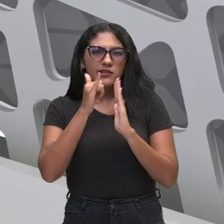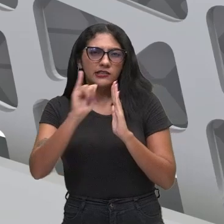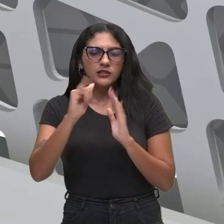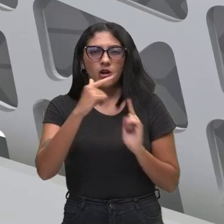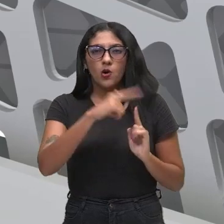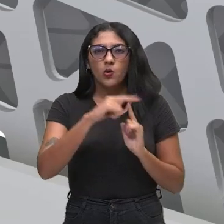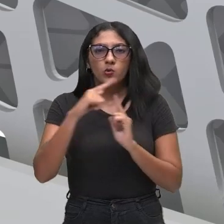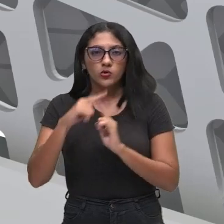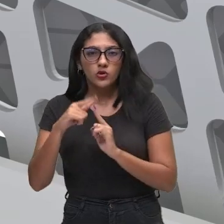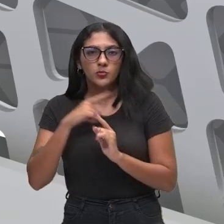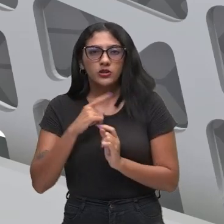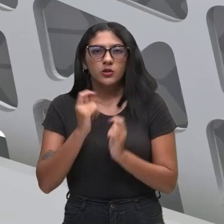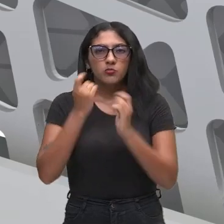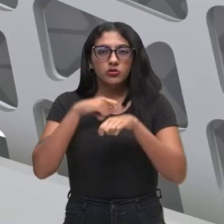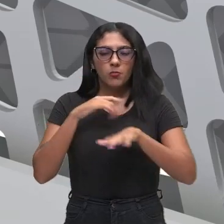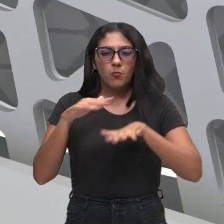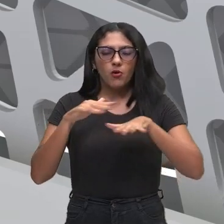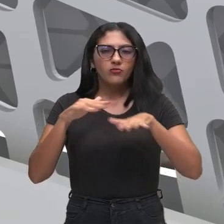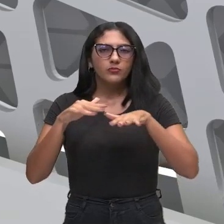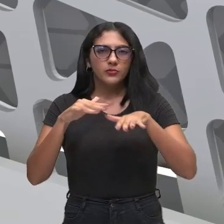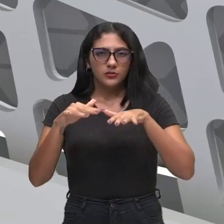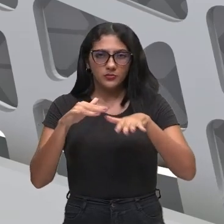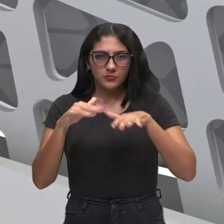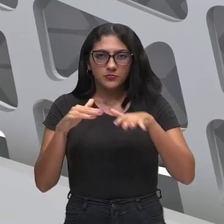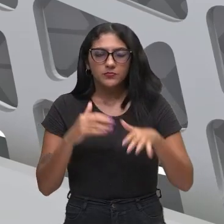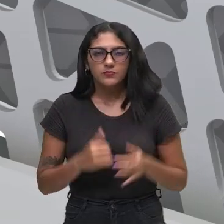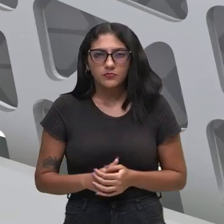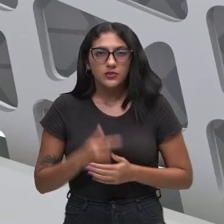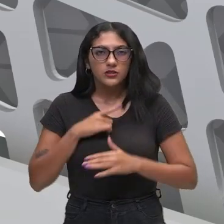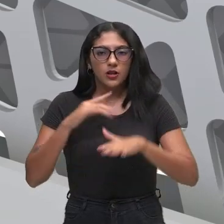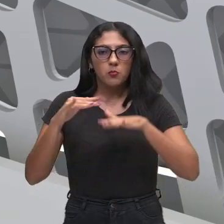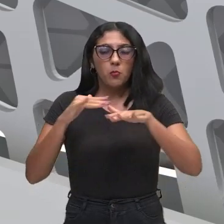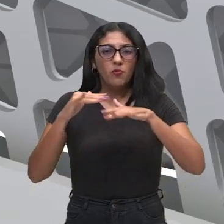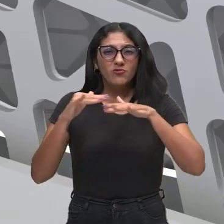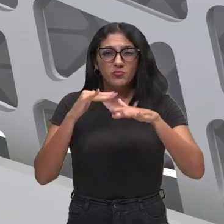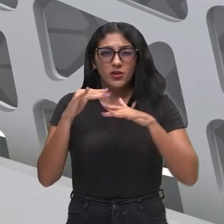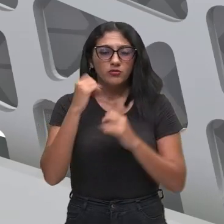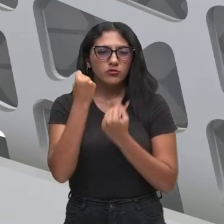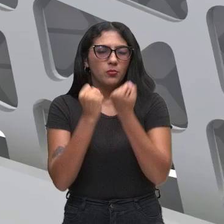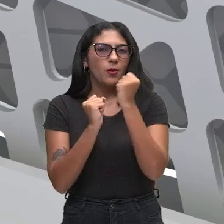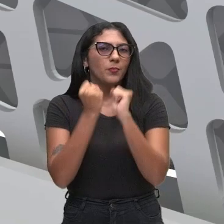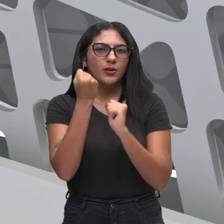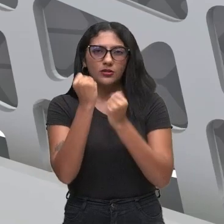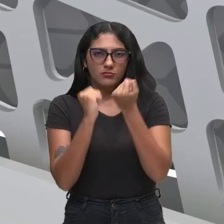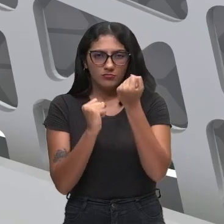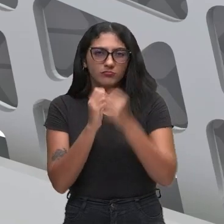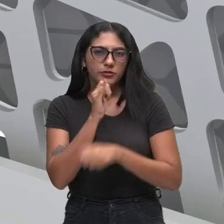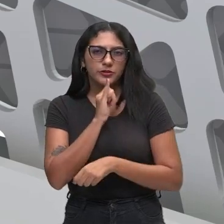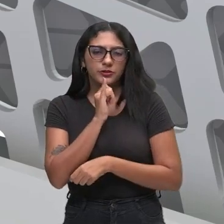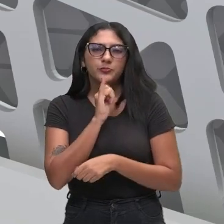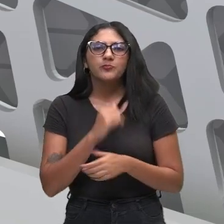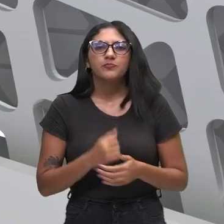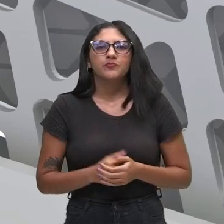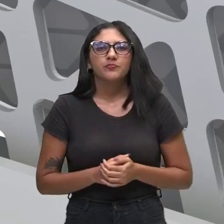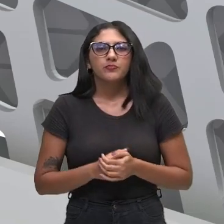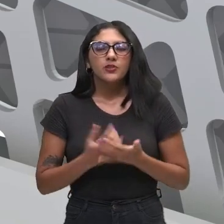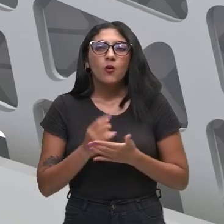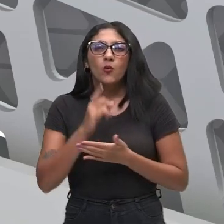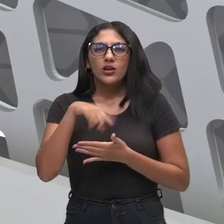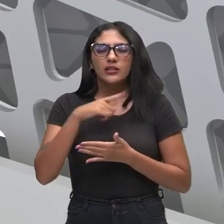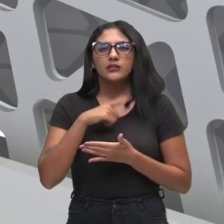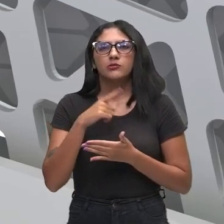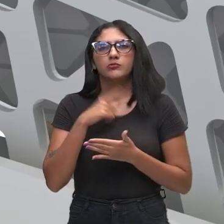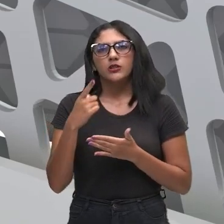que causava um movimento, uma movimentação de algo, né? Então, essa